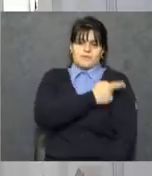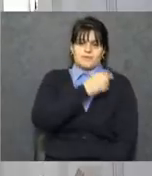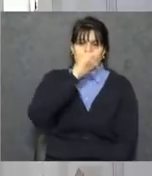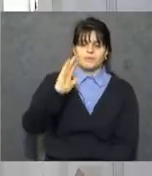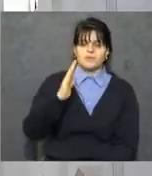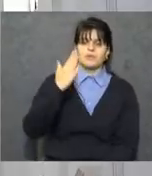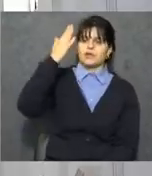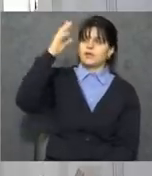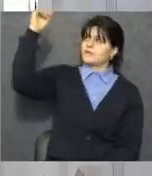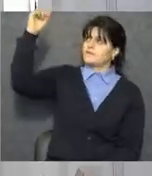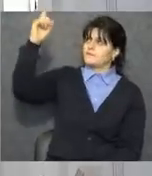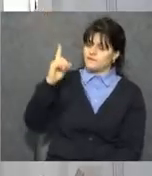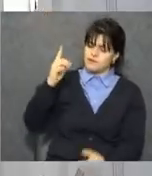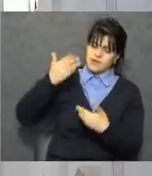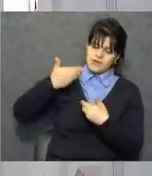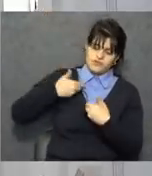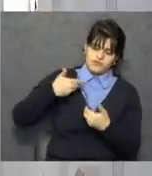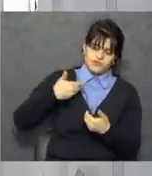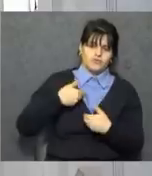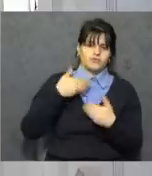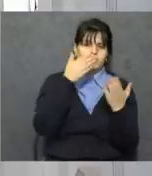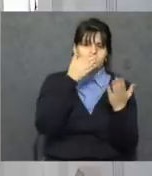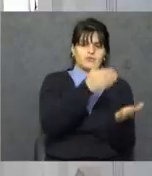omnipotente, vinde em nosso